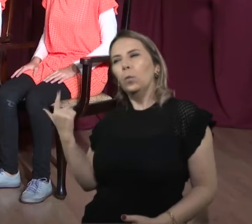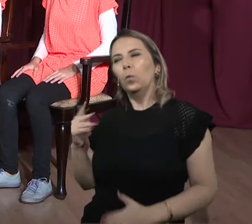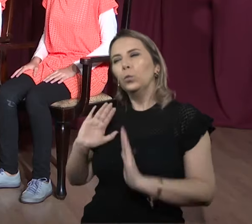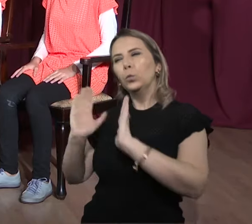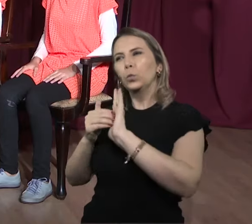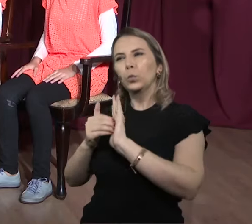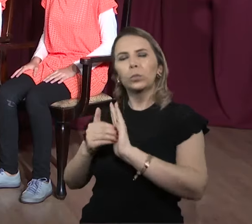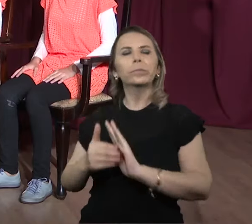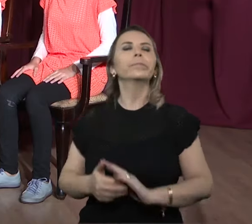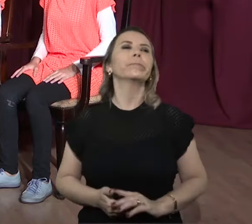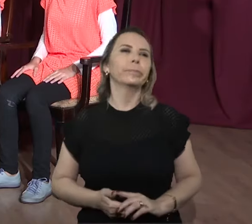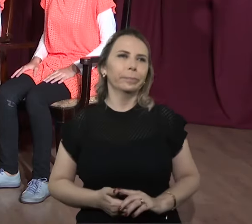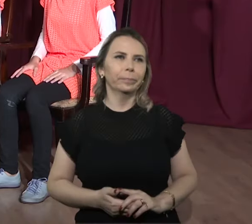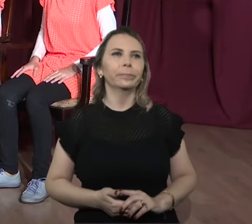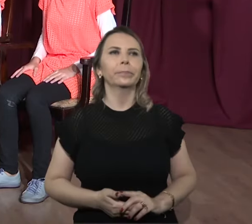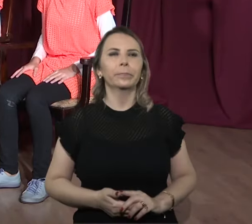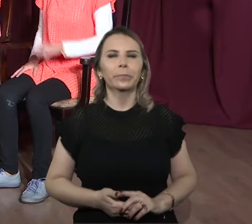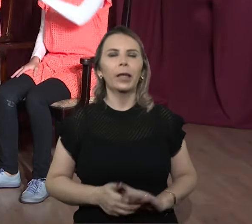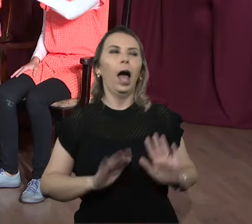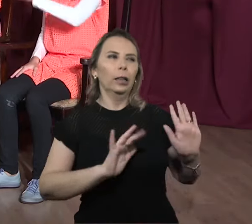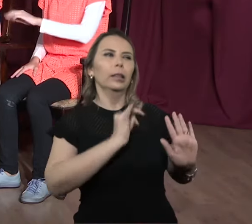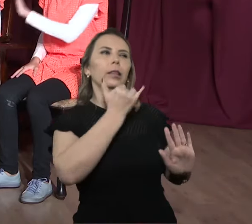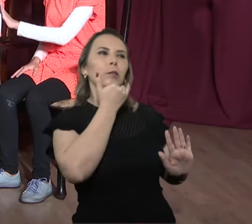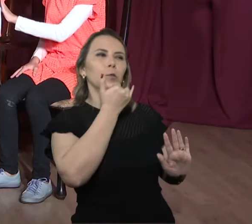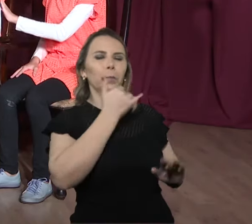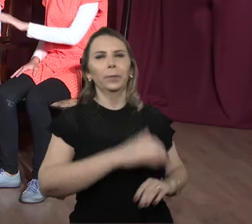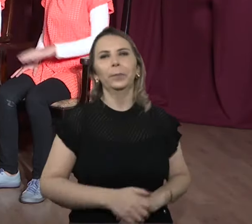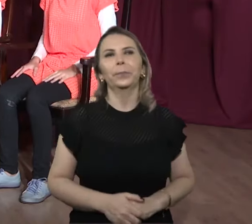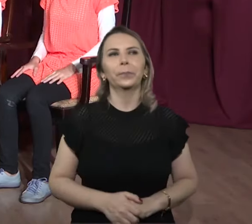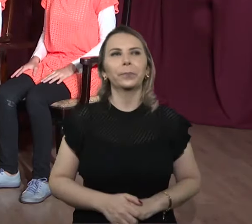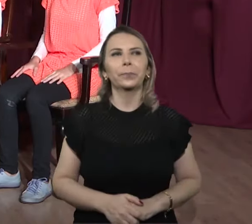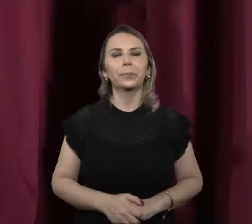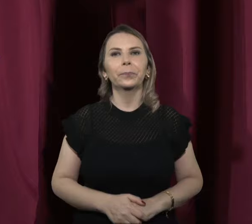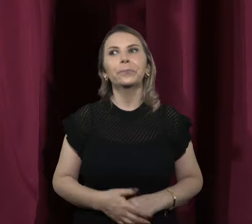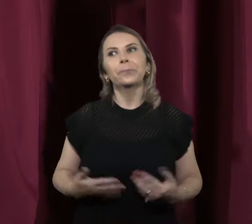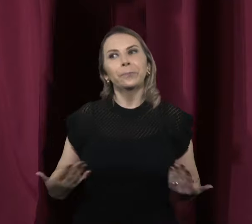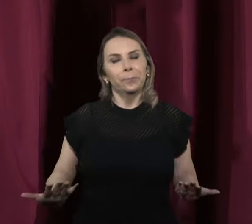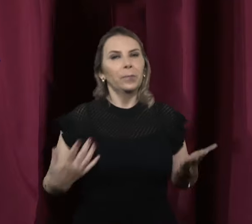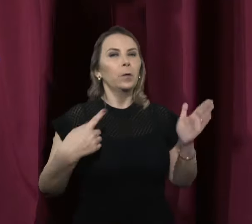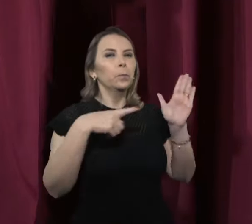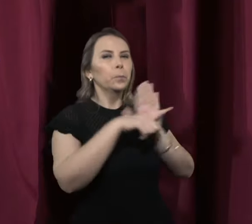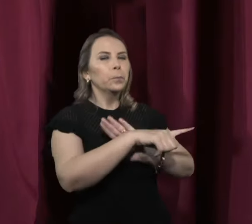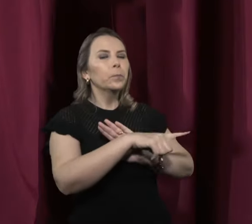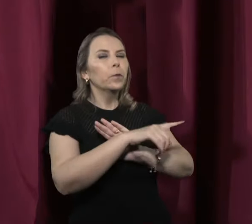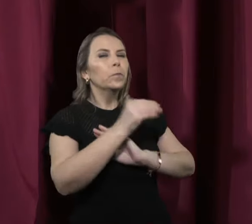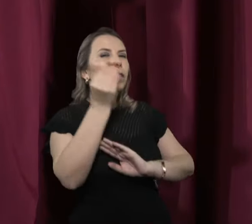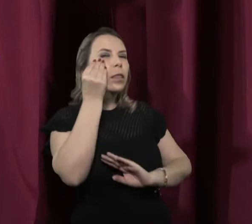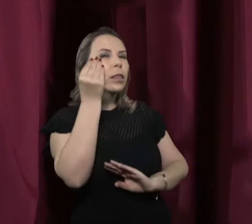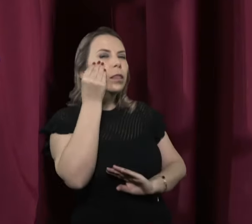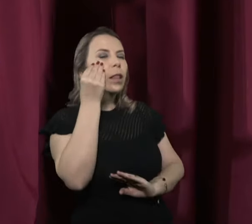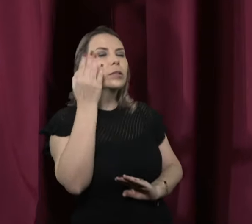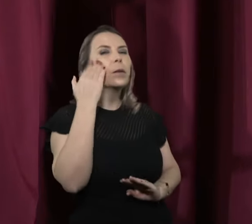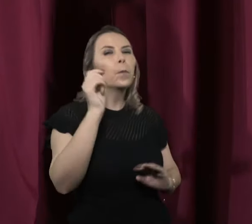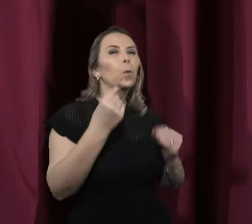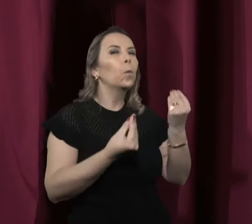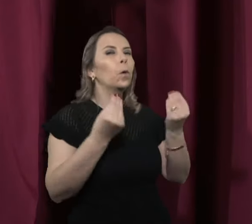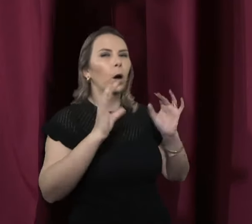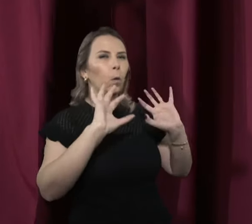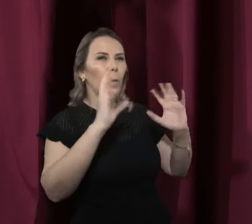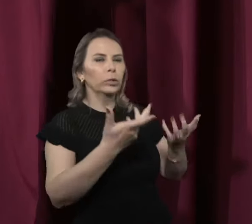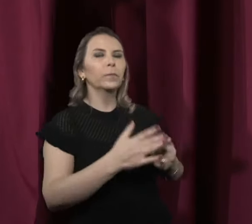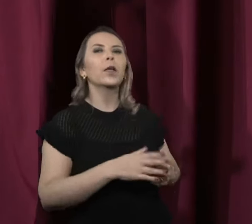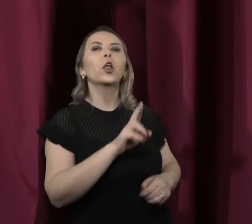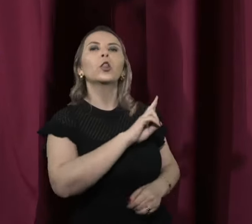junto. Tudinho? Tudinho. Desculpa. Meninas, eu vou fazer um teste pra gente saber o que